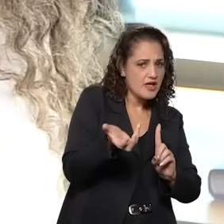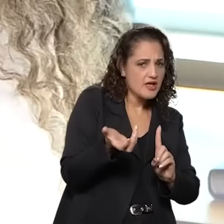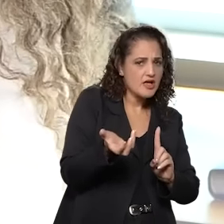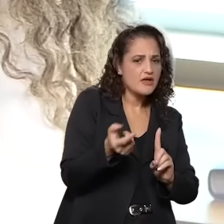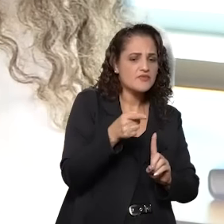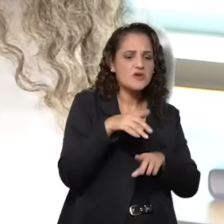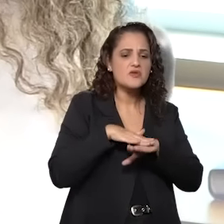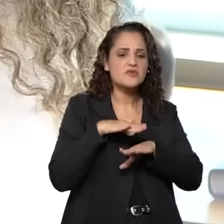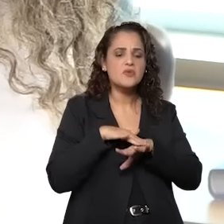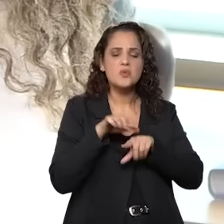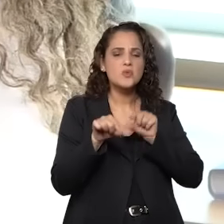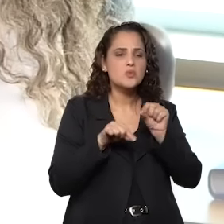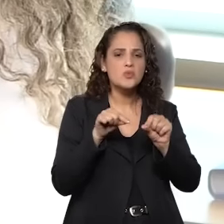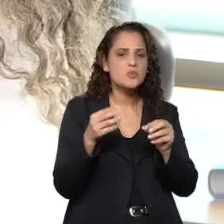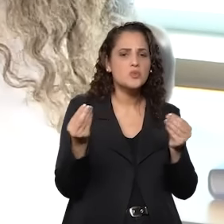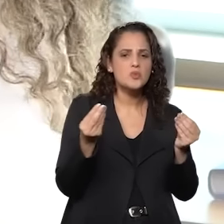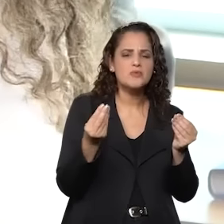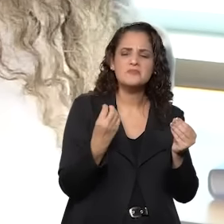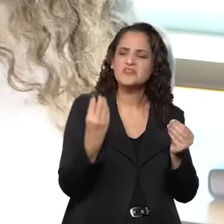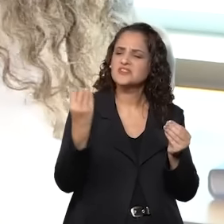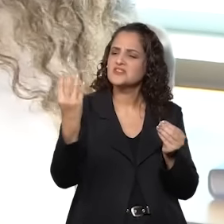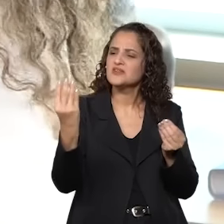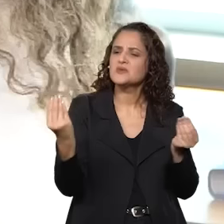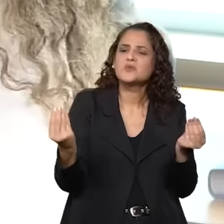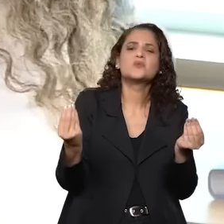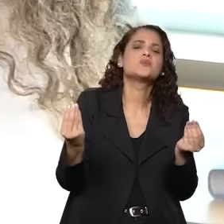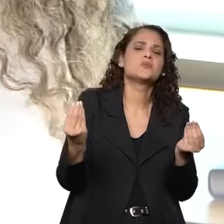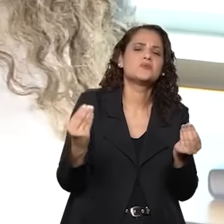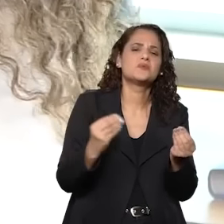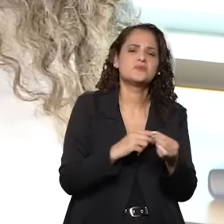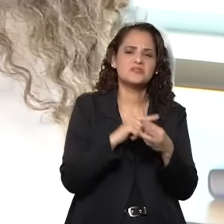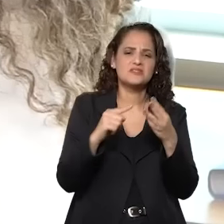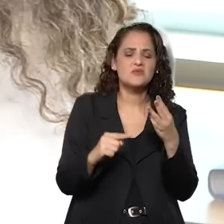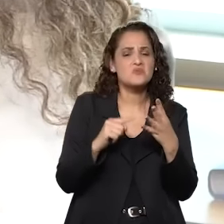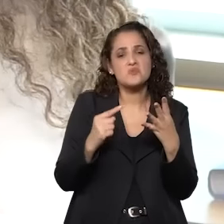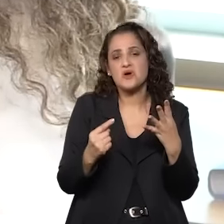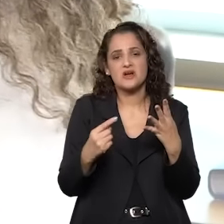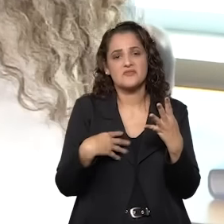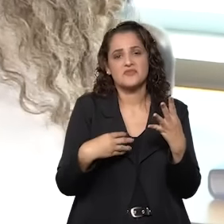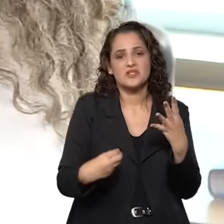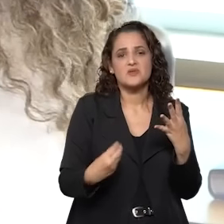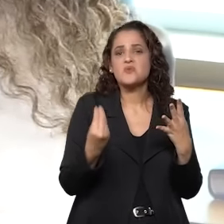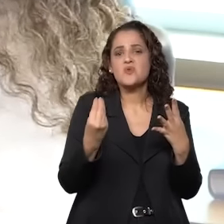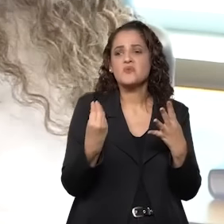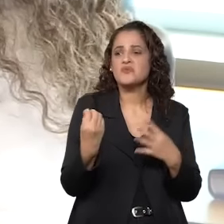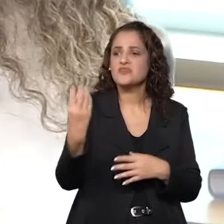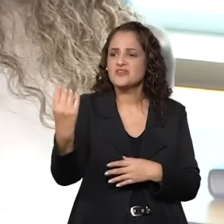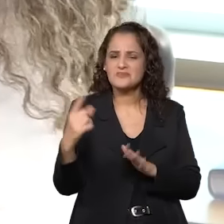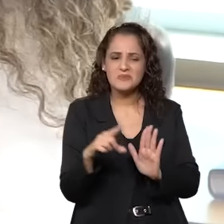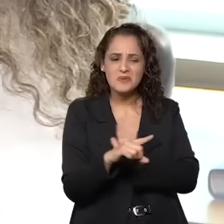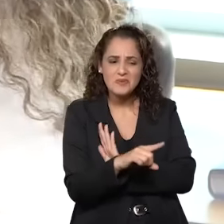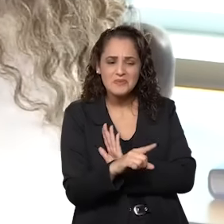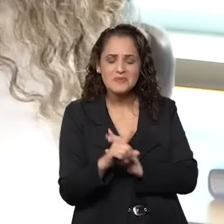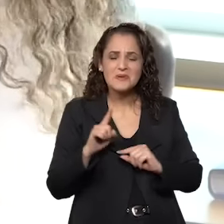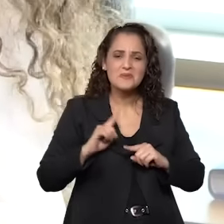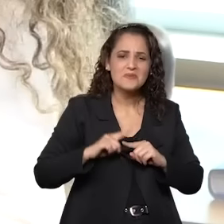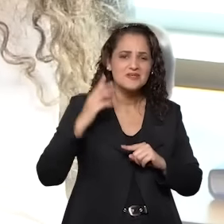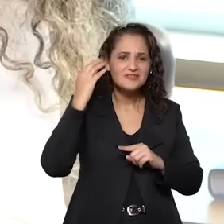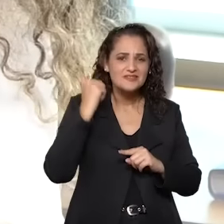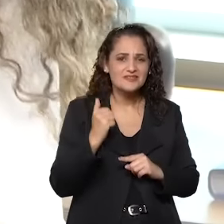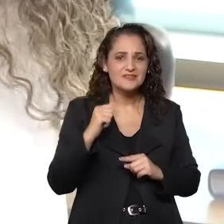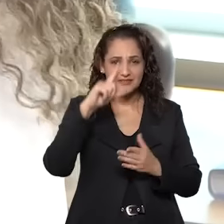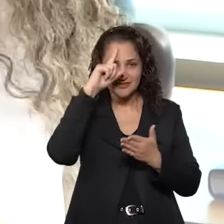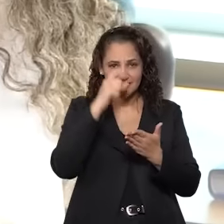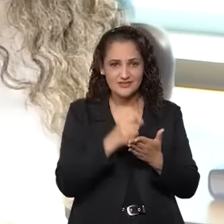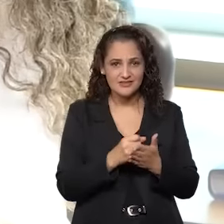tinha três quatro filhos né e eu perguntava porque eu sabia que decisões seriam tomadas baseadas nessa informação baseadas